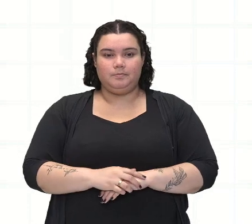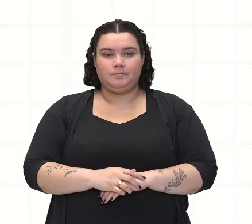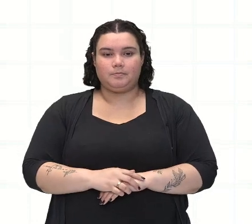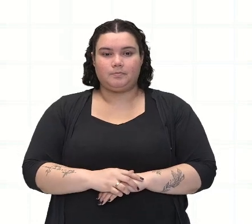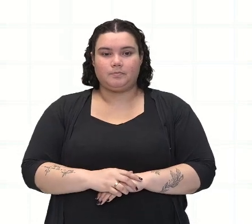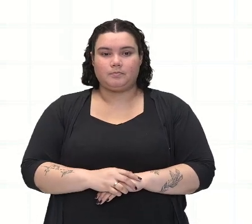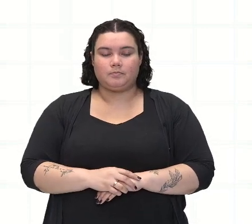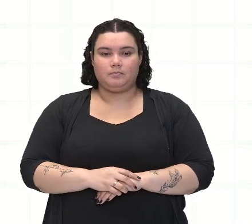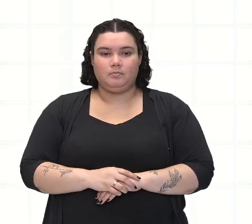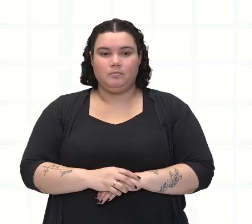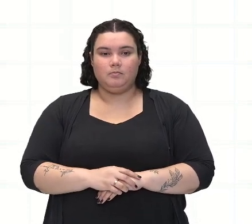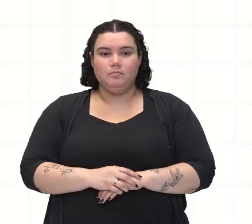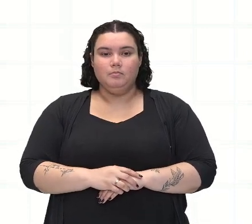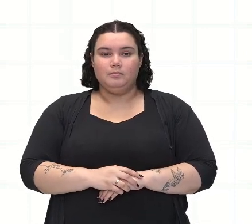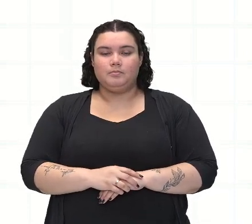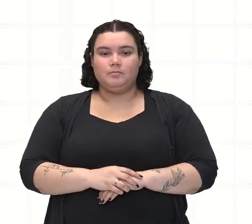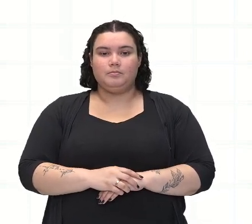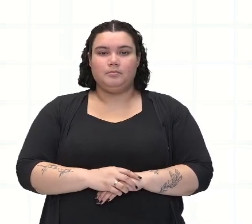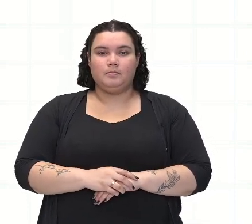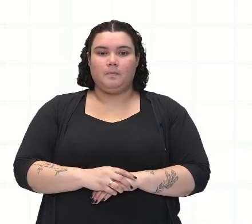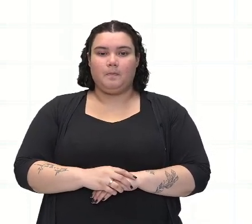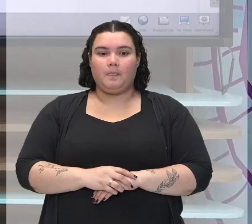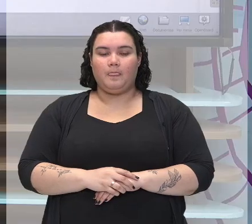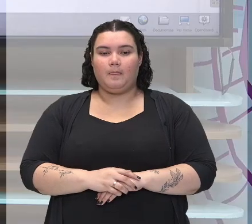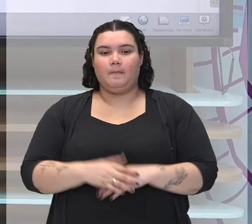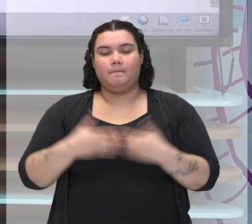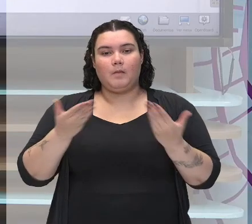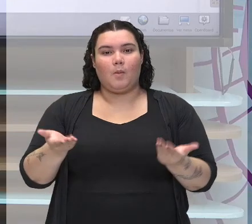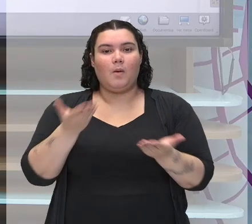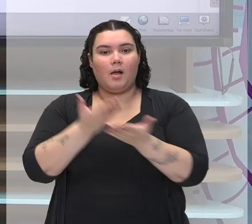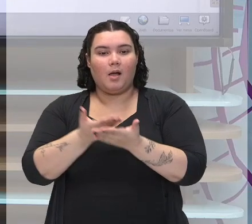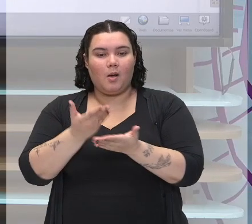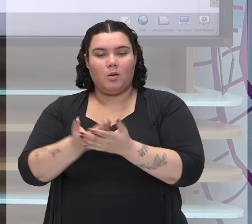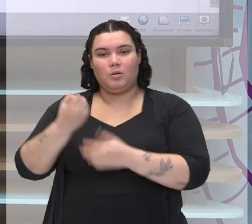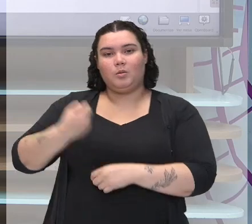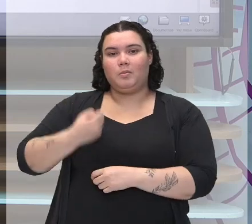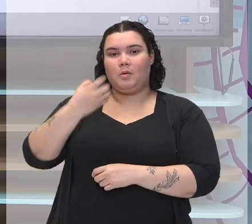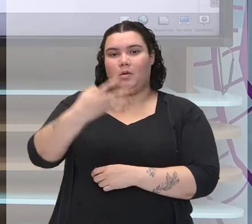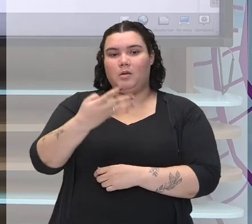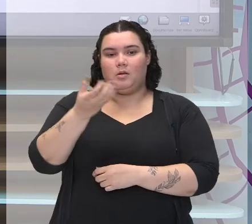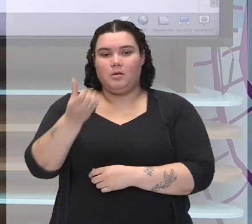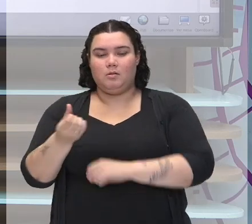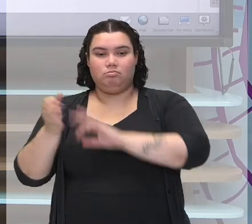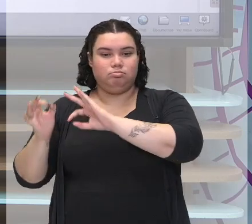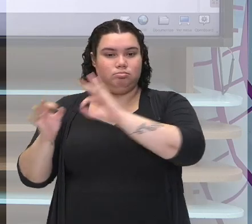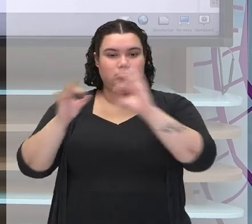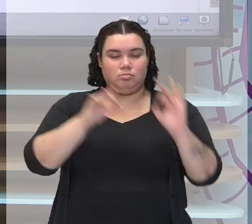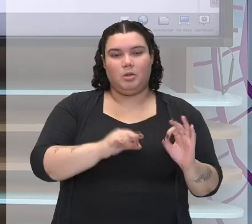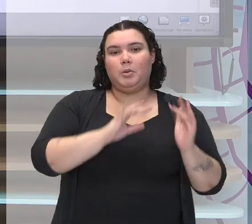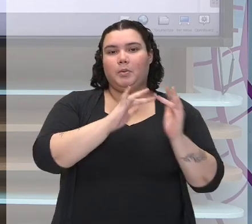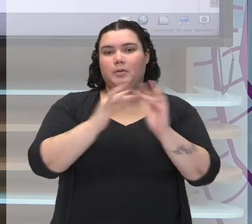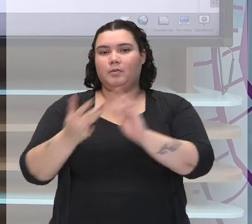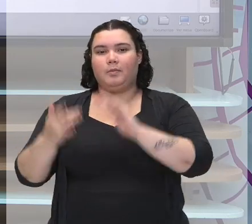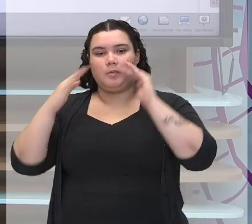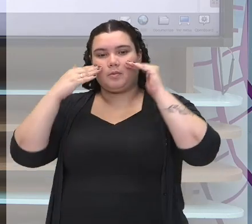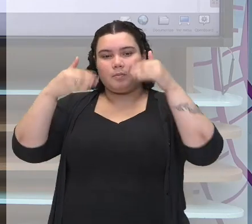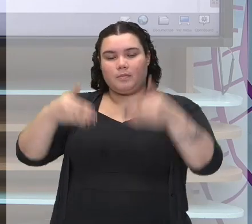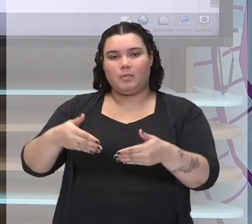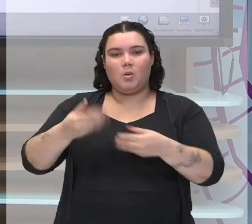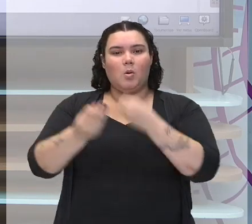anteriormente. Então, oitavo ano, a nossa aula 46, ela foi nesse contexto, né?